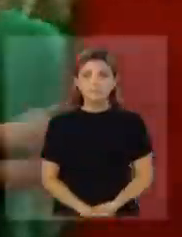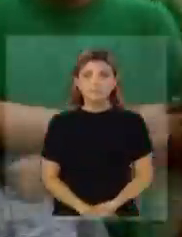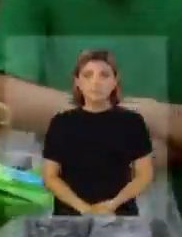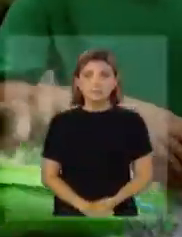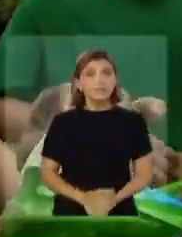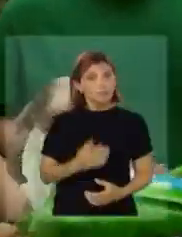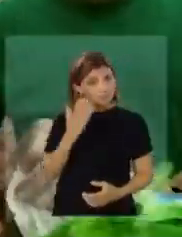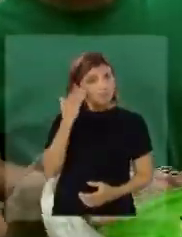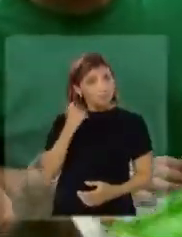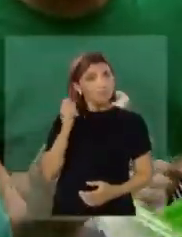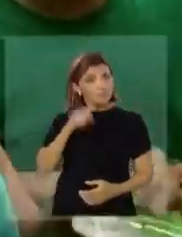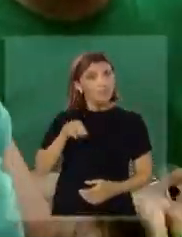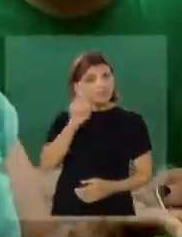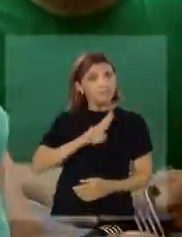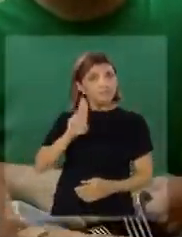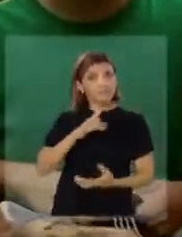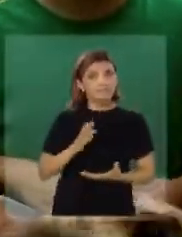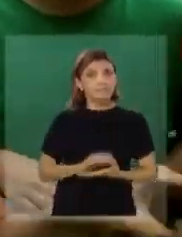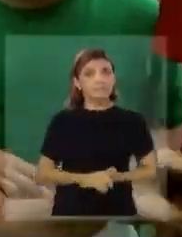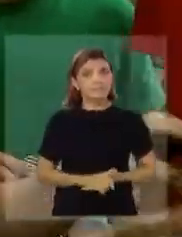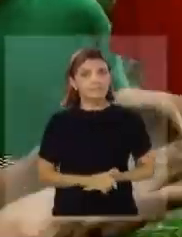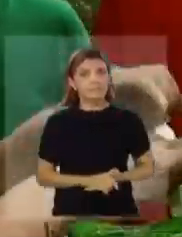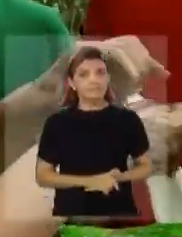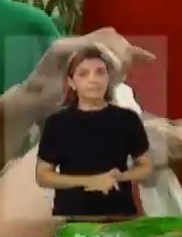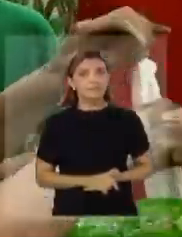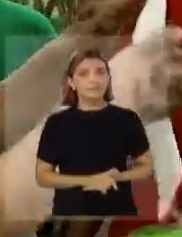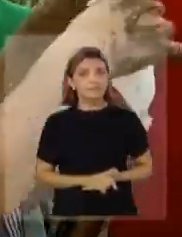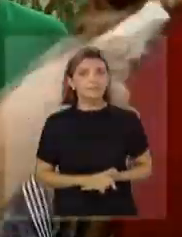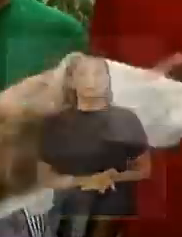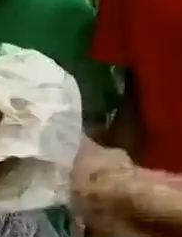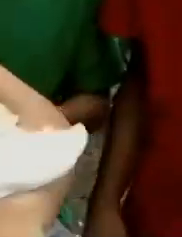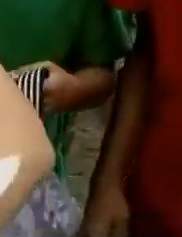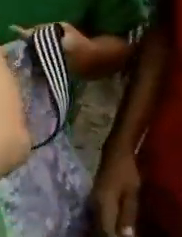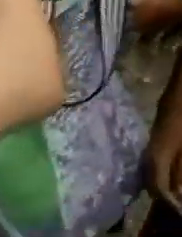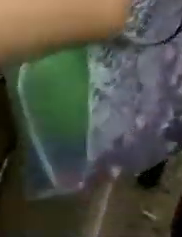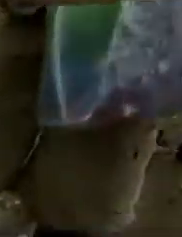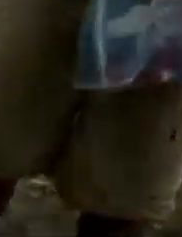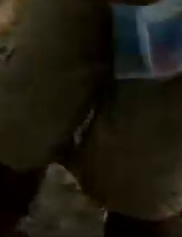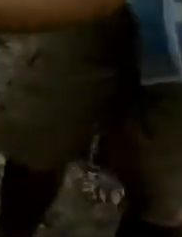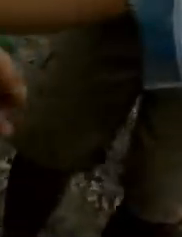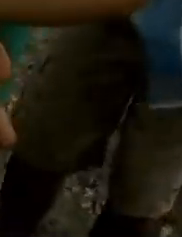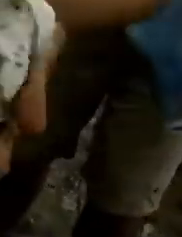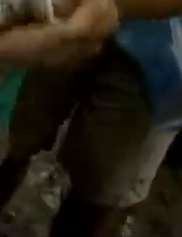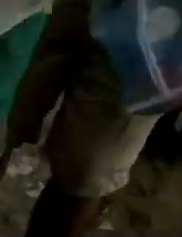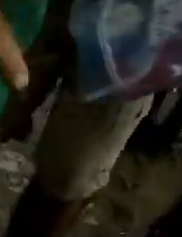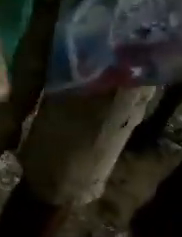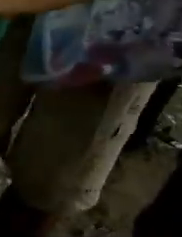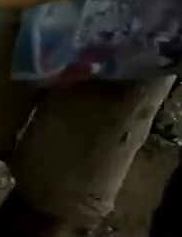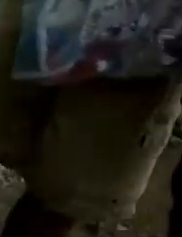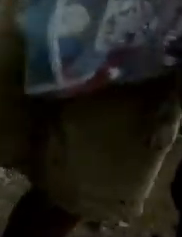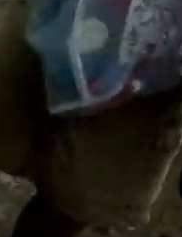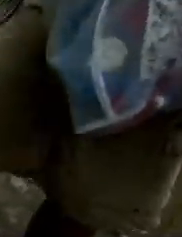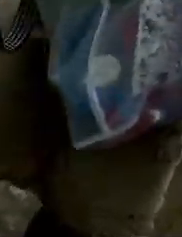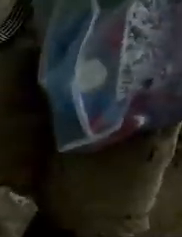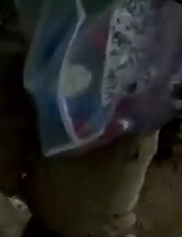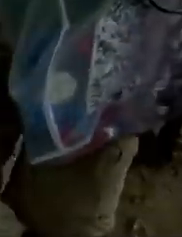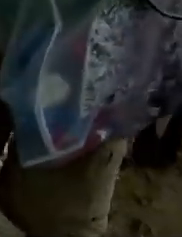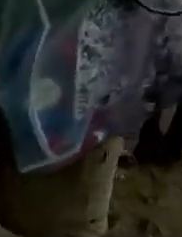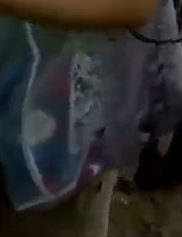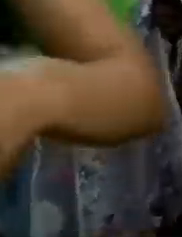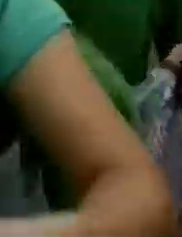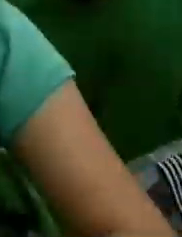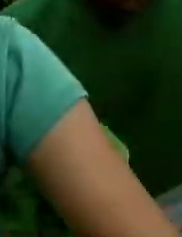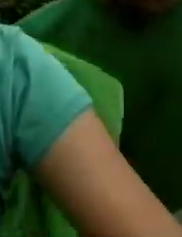gente, eu disse que ia ser útil. Aqui, vai. Alguém vai, né? Passa um pra mim, que eu... Ai, tem uma toalha cheiro aqui também, né? É isso que eu vou